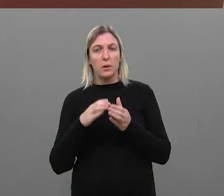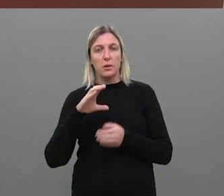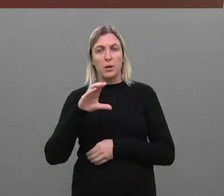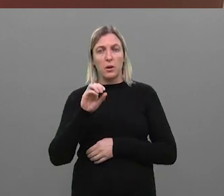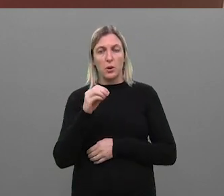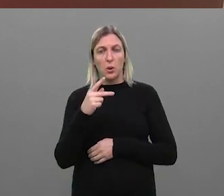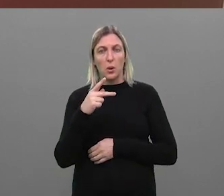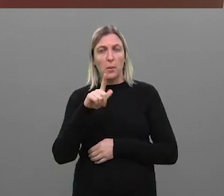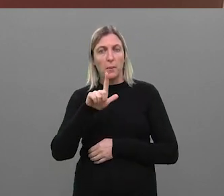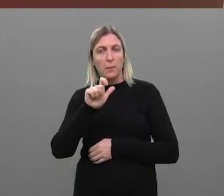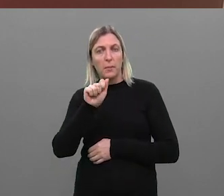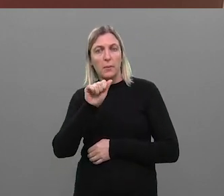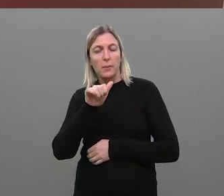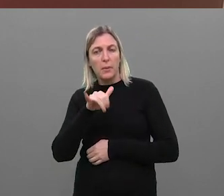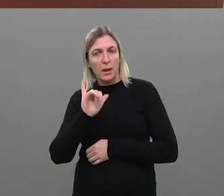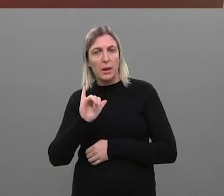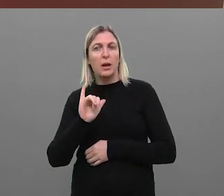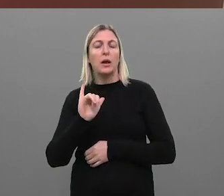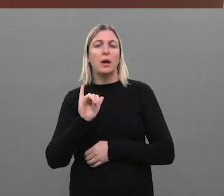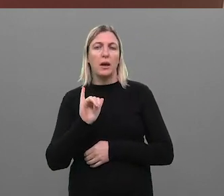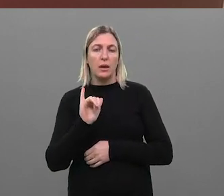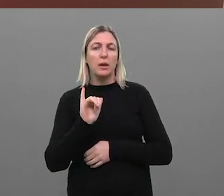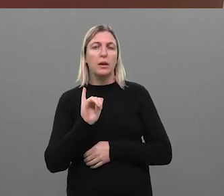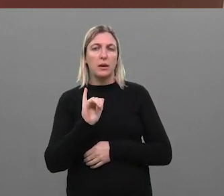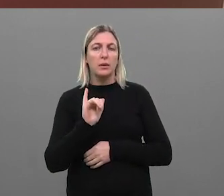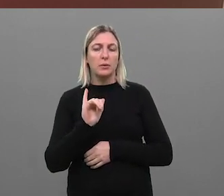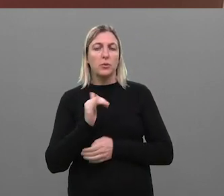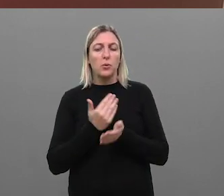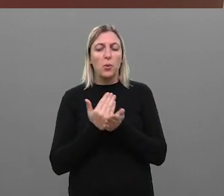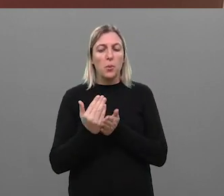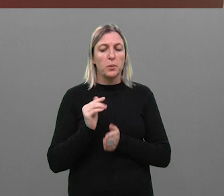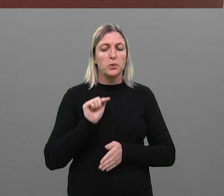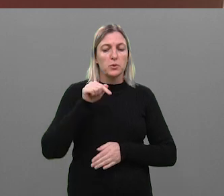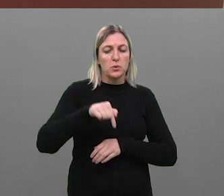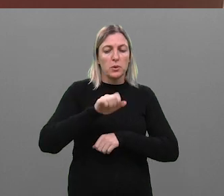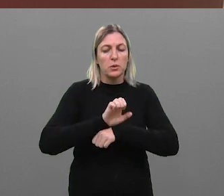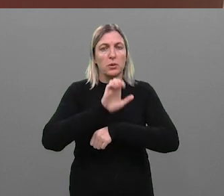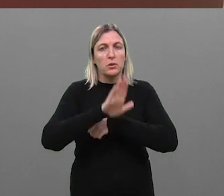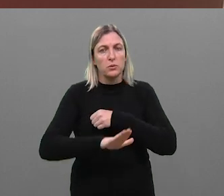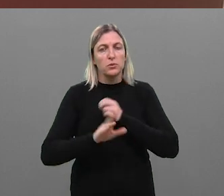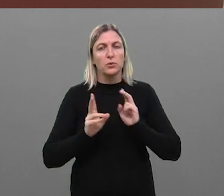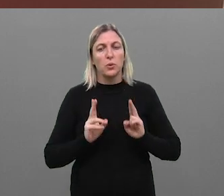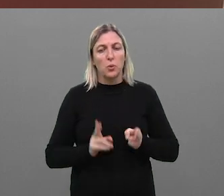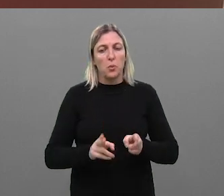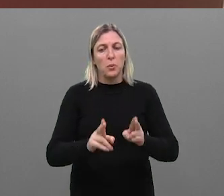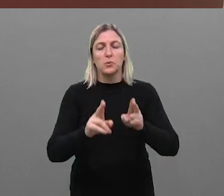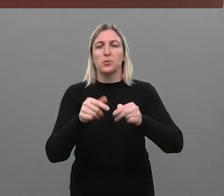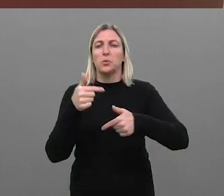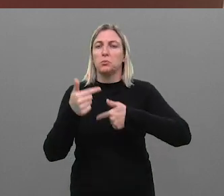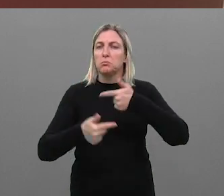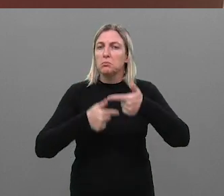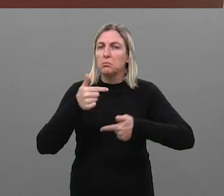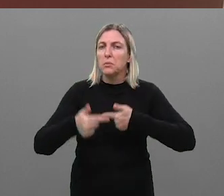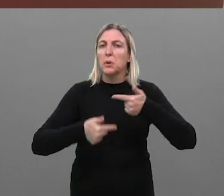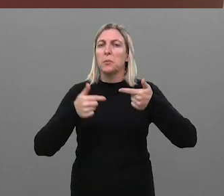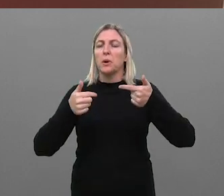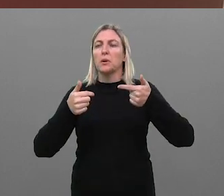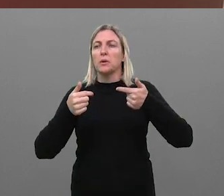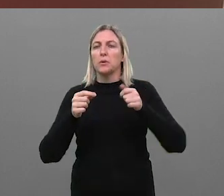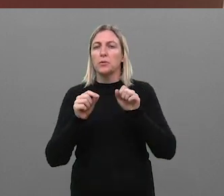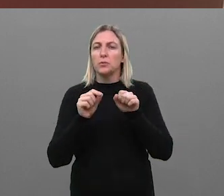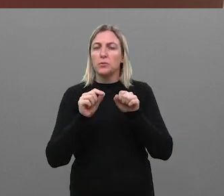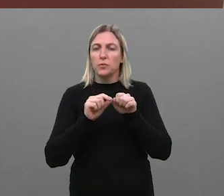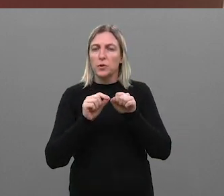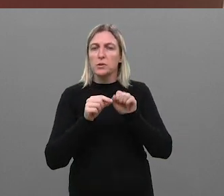banda c Play que na de 90 era daqui mas saiu e continu tocou abriu shows